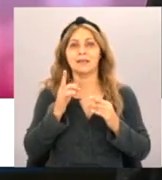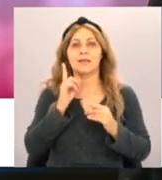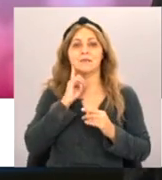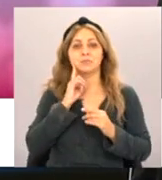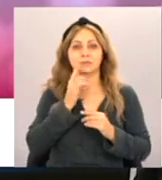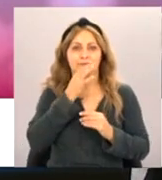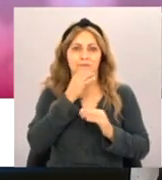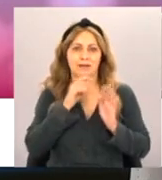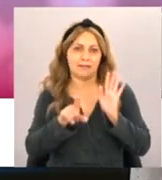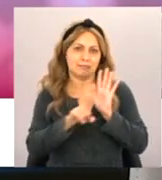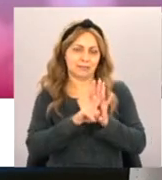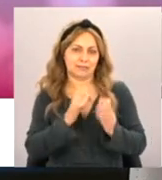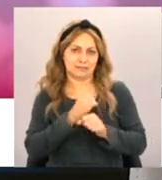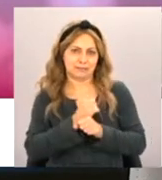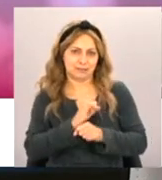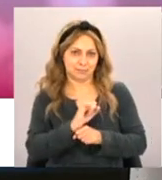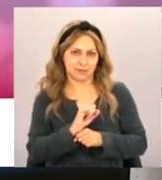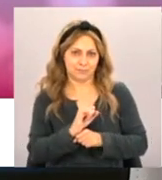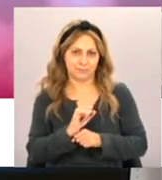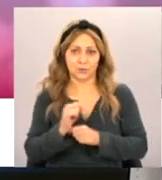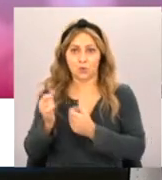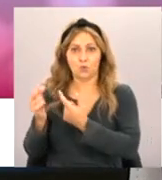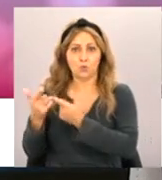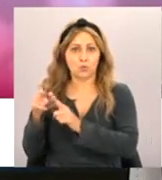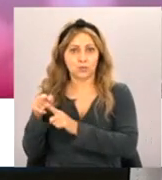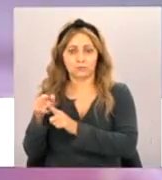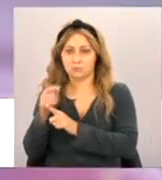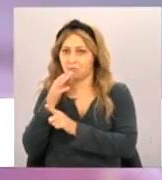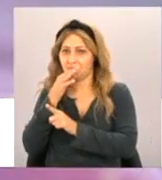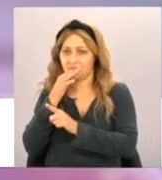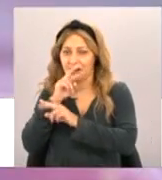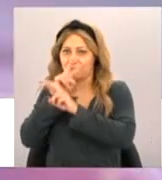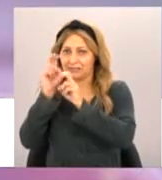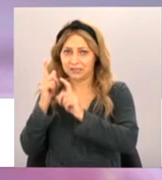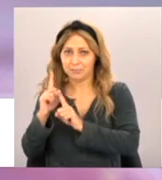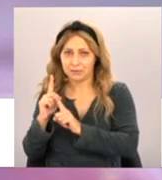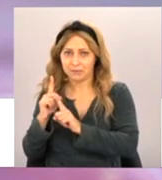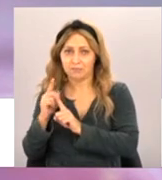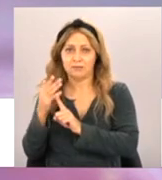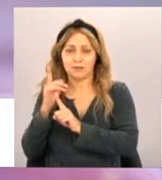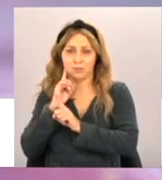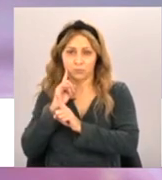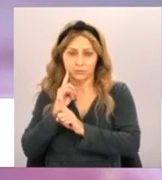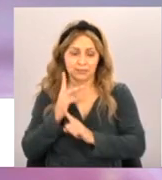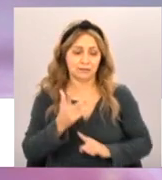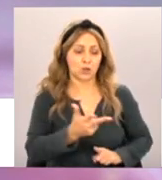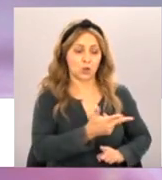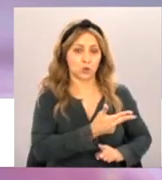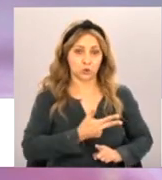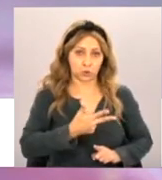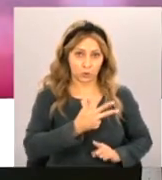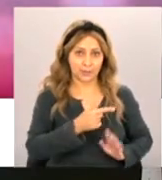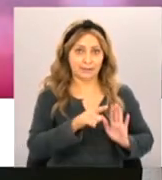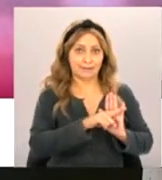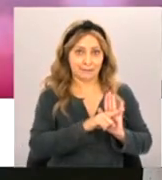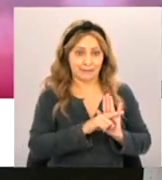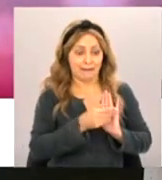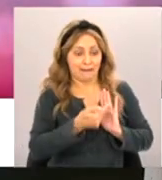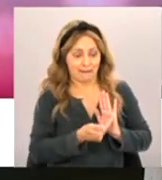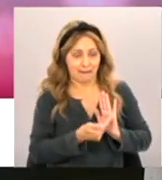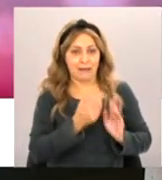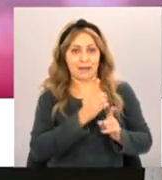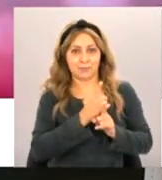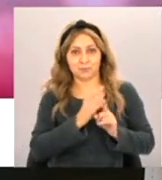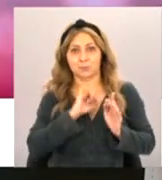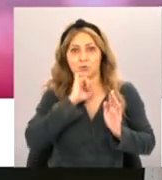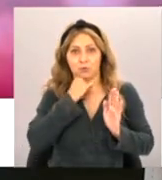problema do livro não tem uma linha sobre uma necessidade absoluta de tirar as medidas da troika que ainda estão na nosso código de trabalho